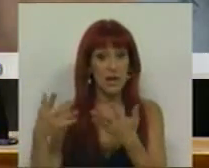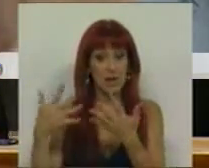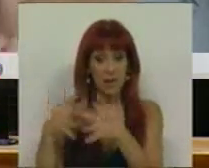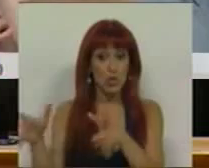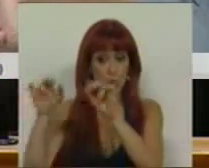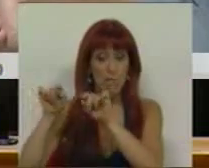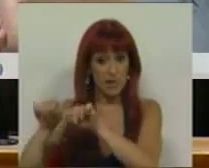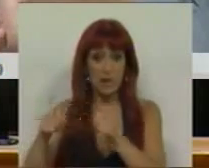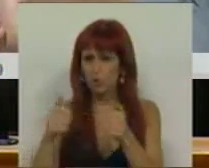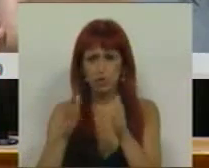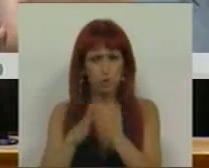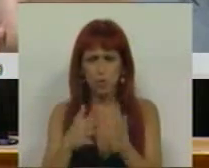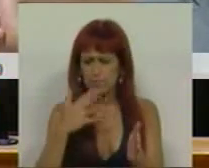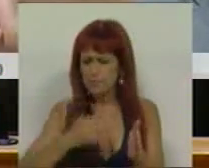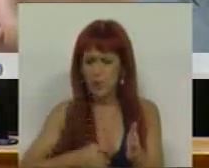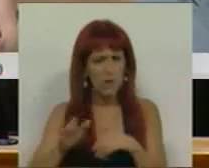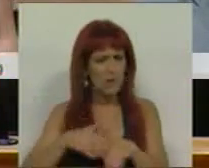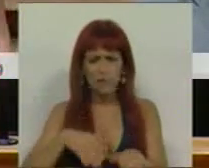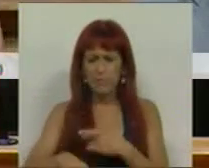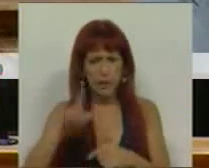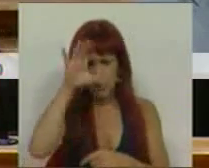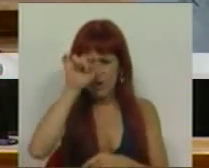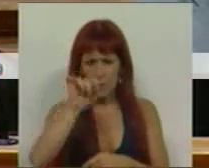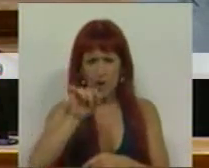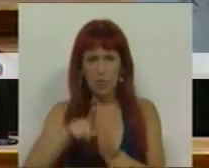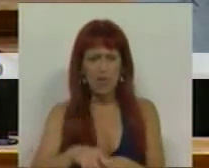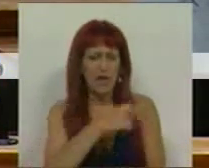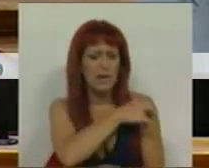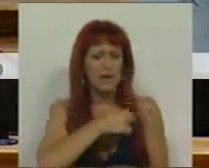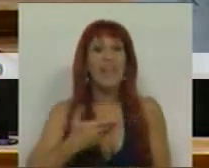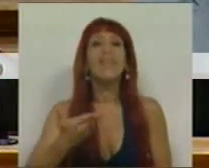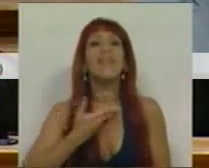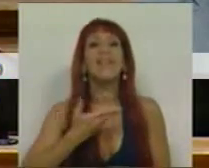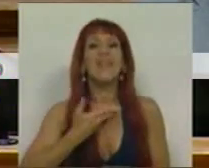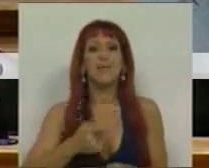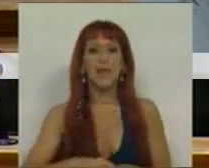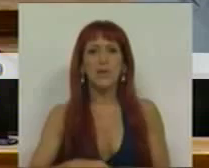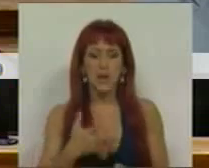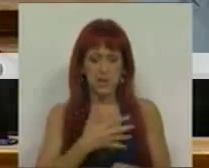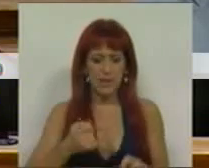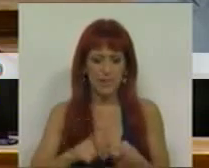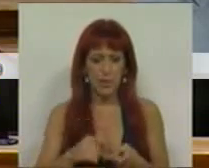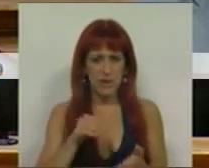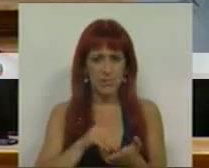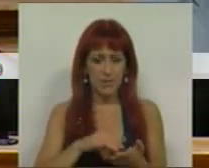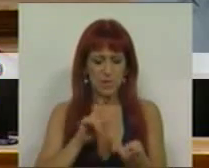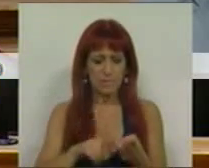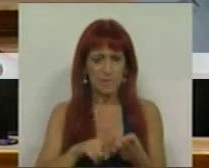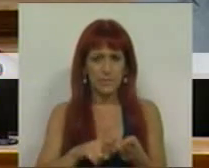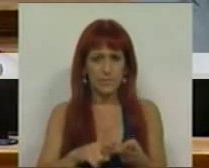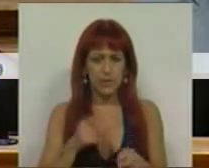reestruturação. Tudo foi feito por este Governo em nome da dívida. Desemprego,